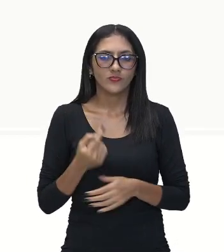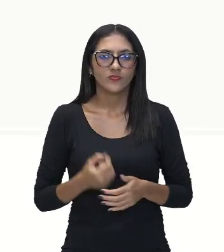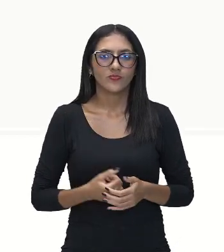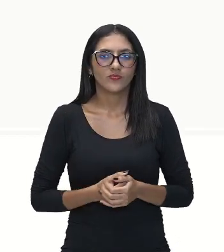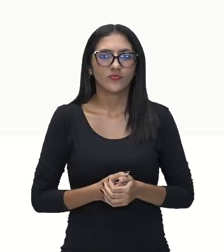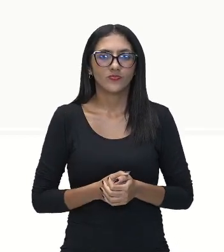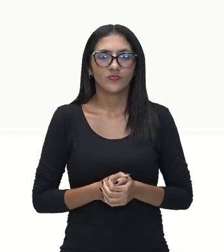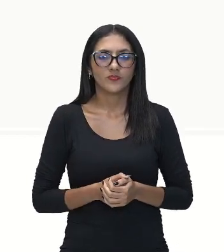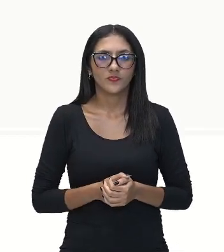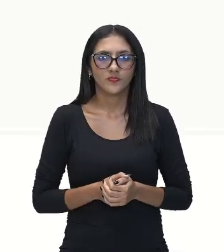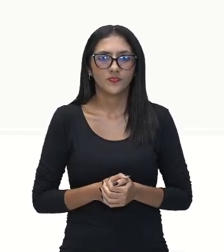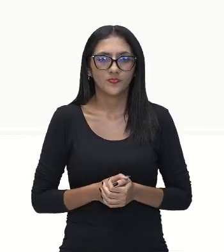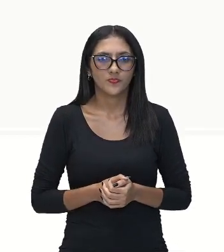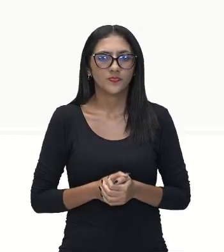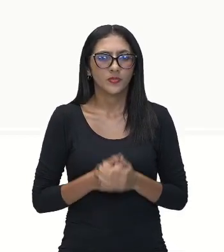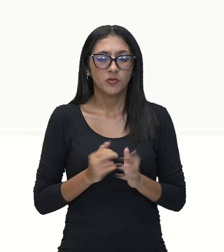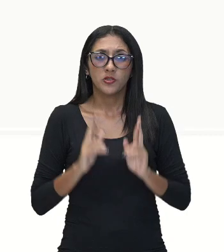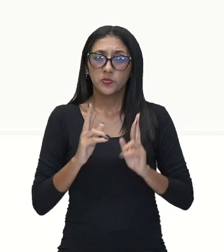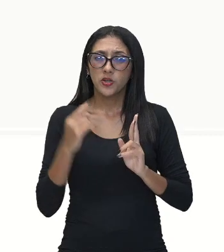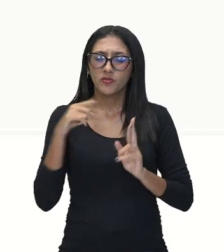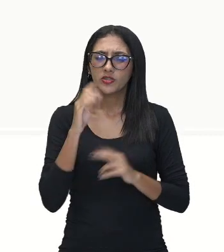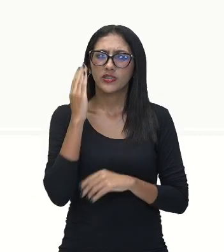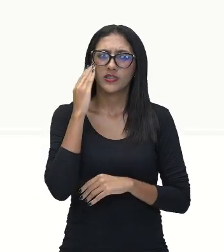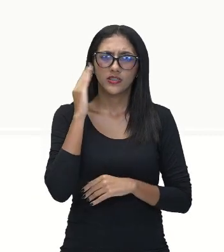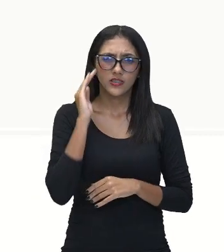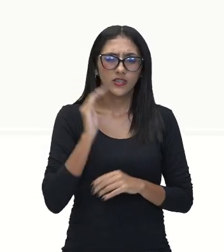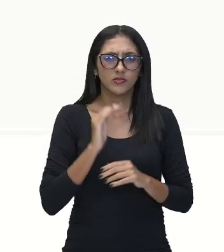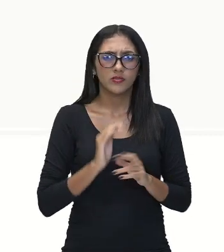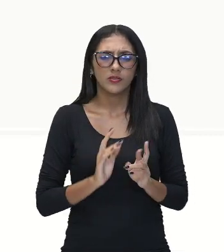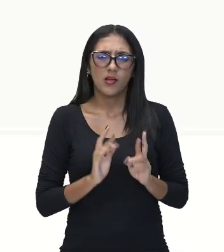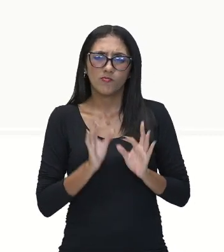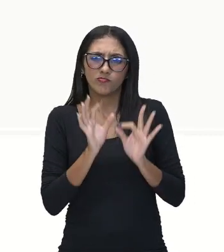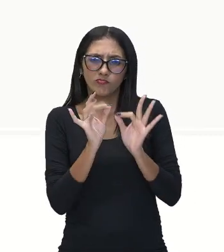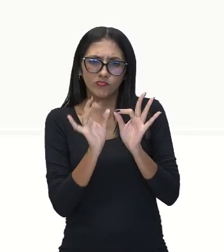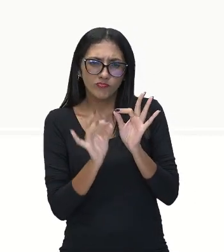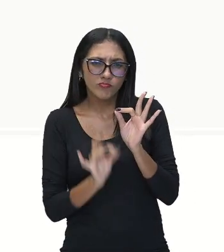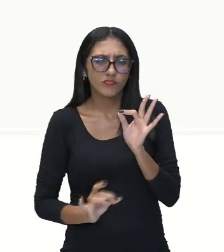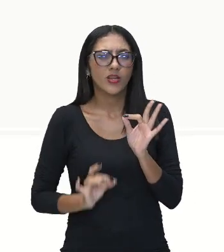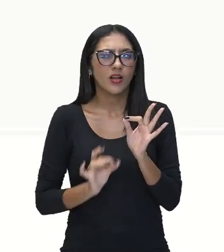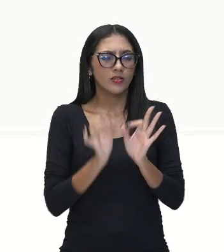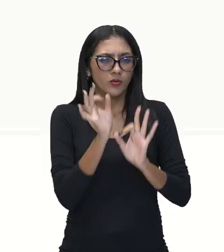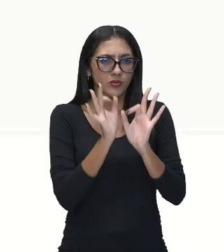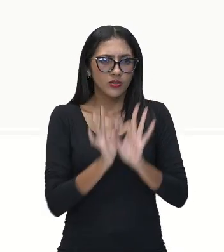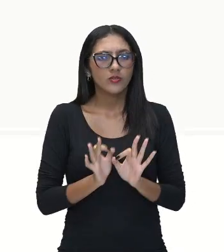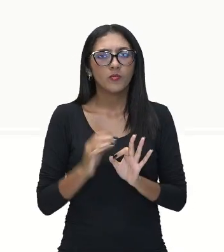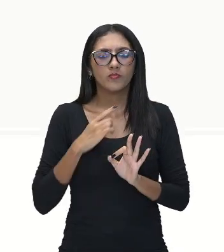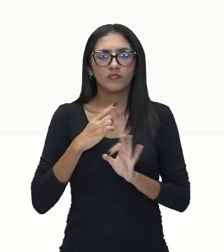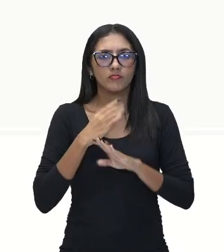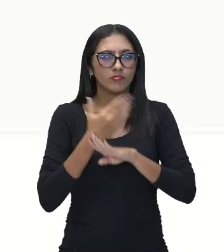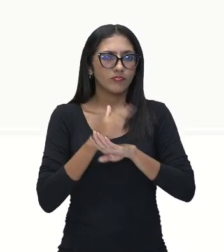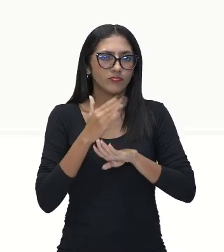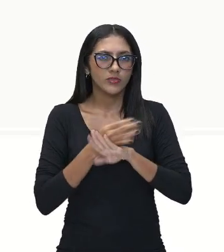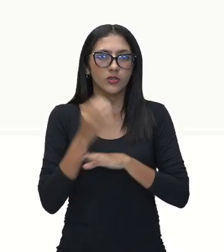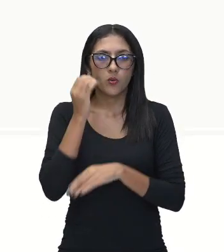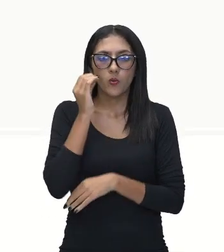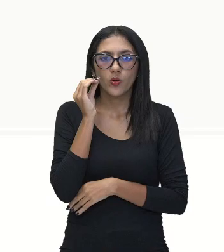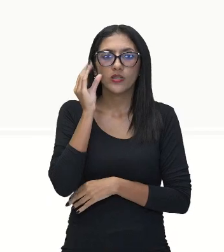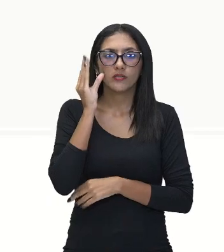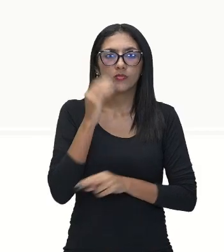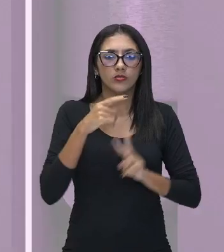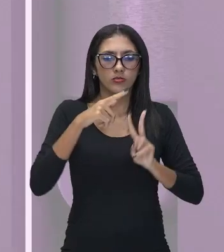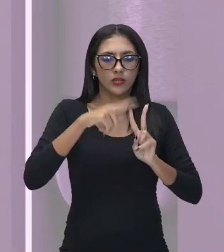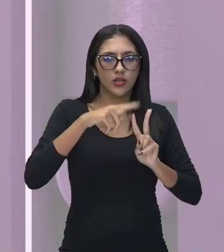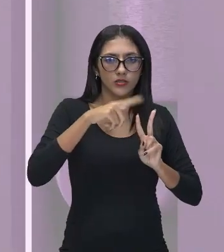Pessoal espero que você esteja compreendendo esses detalhes aí da geometria analítica NS estamos aí aplicando aí os conhecimentos de fatoração